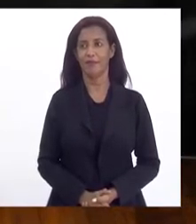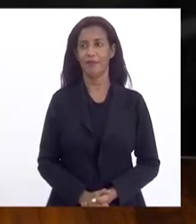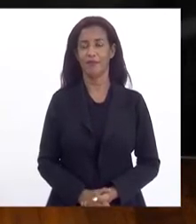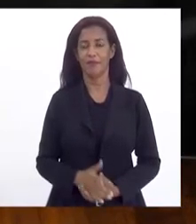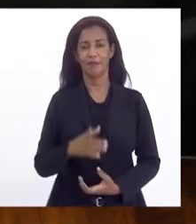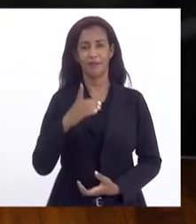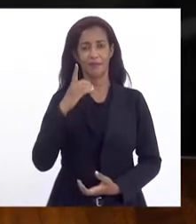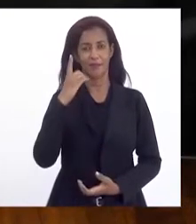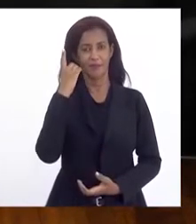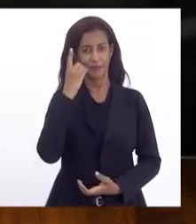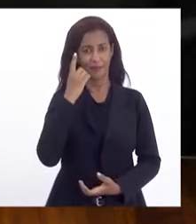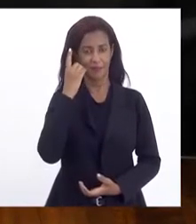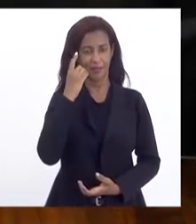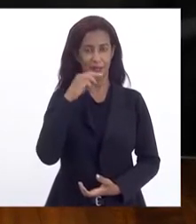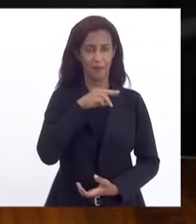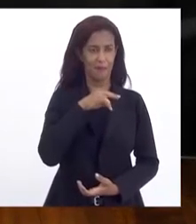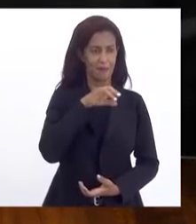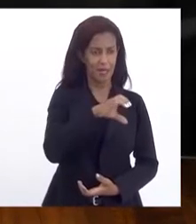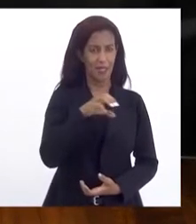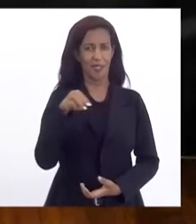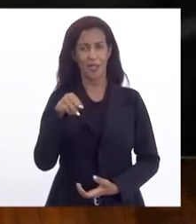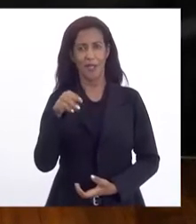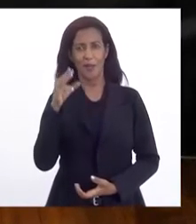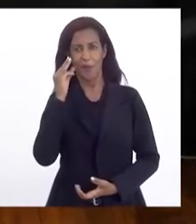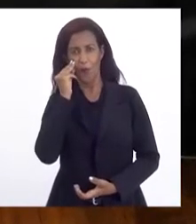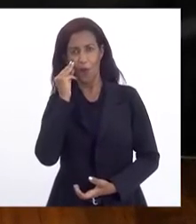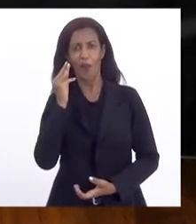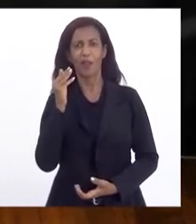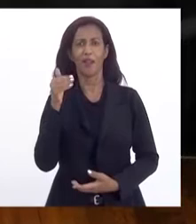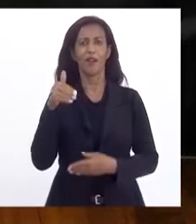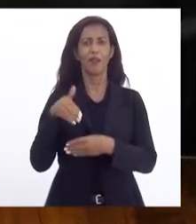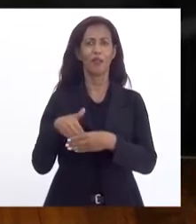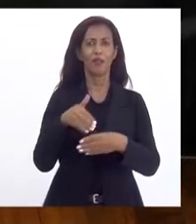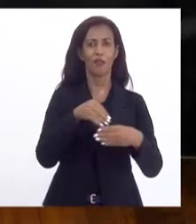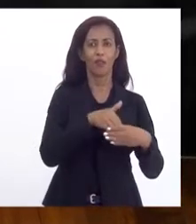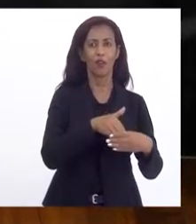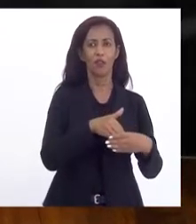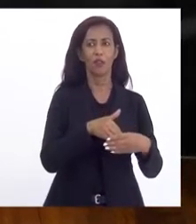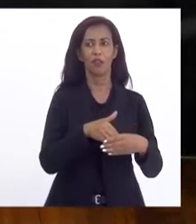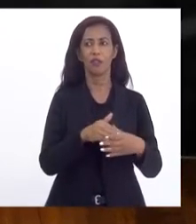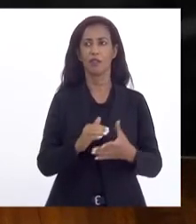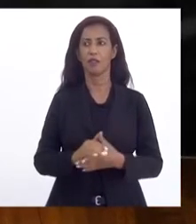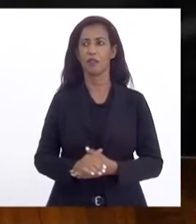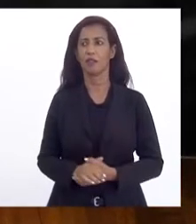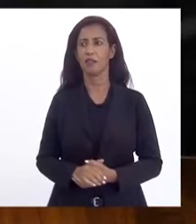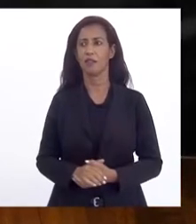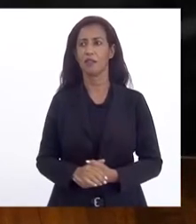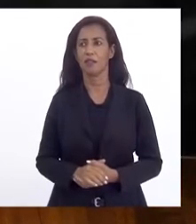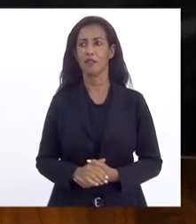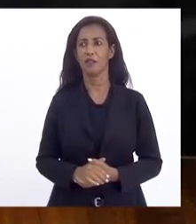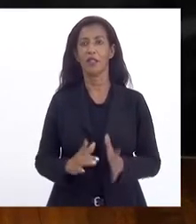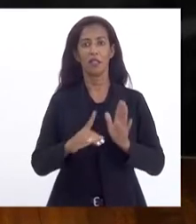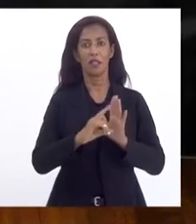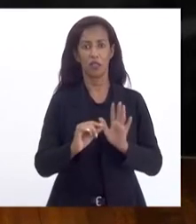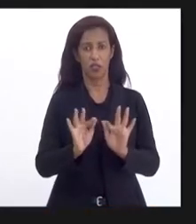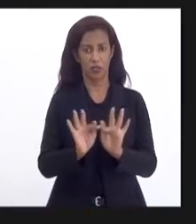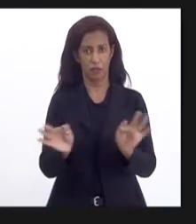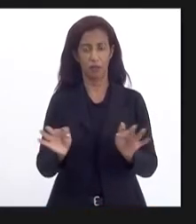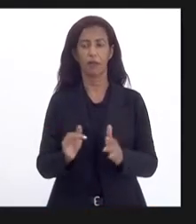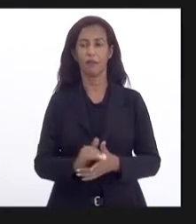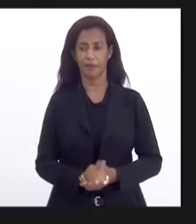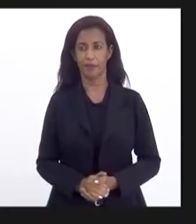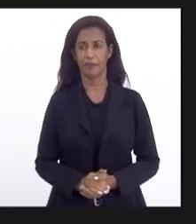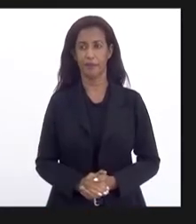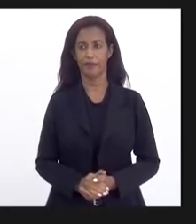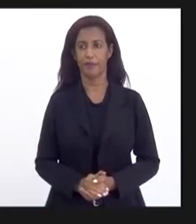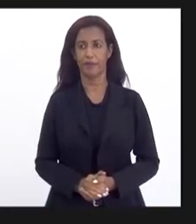Deputada Mônica, deputado Mink, votem isso, pela transformação. Indicação simples. Indicação simples. Um,